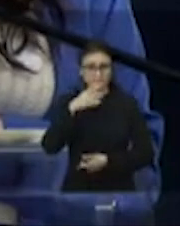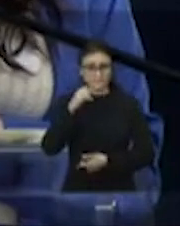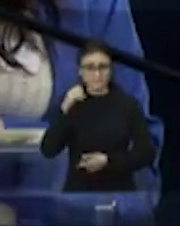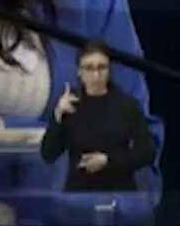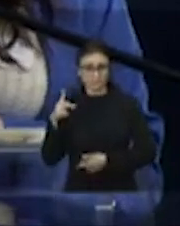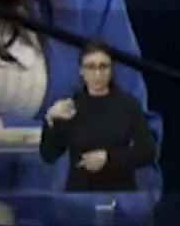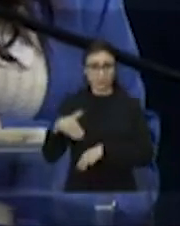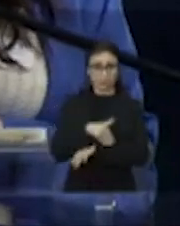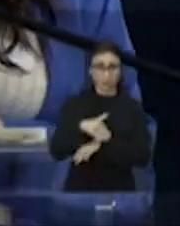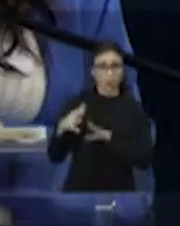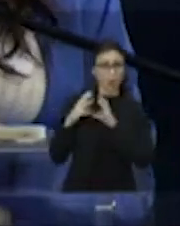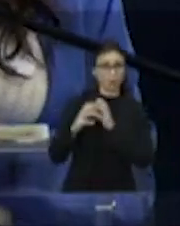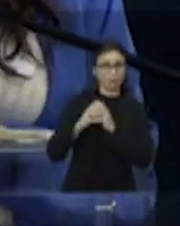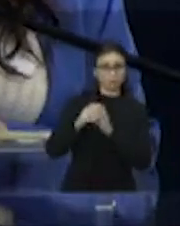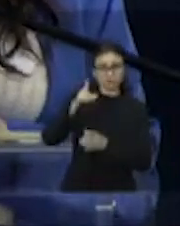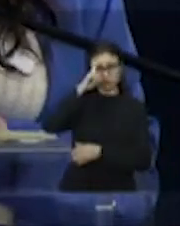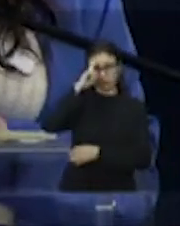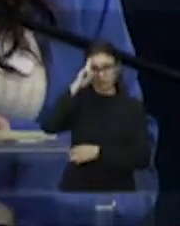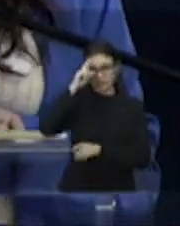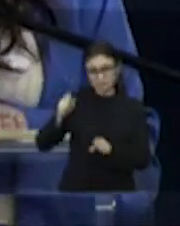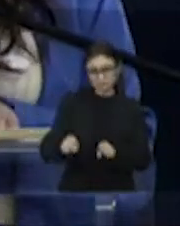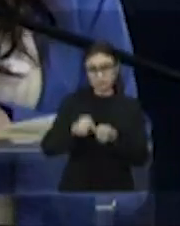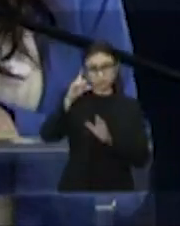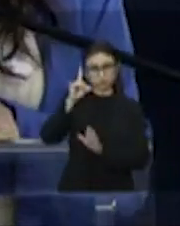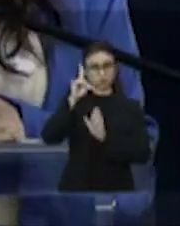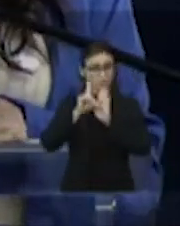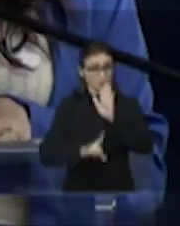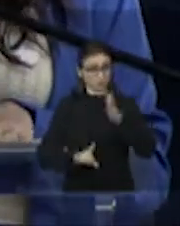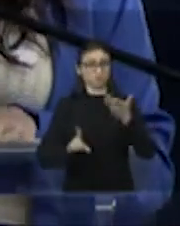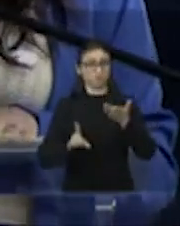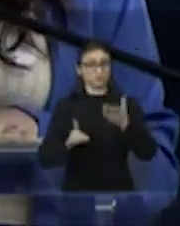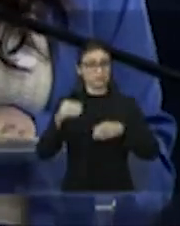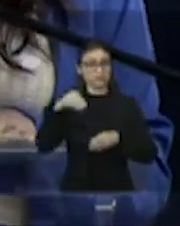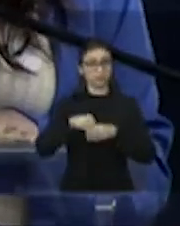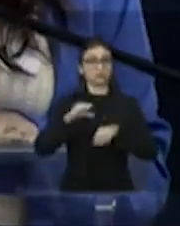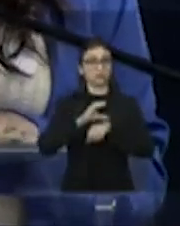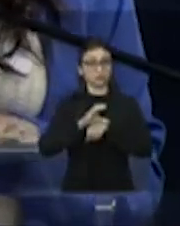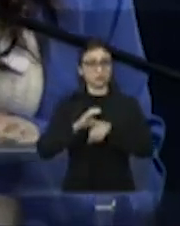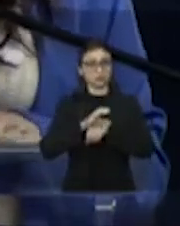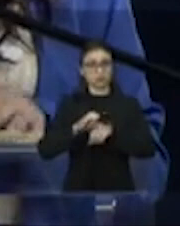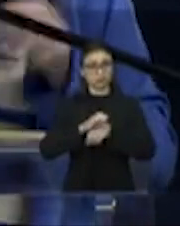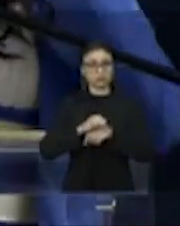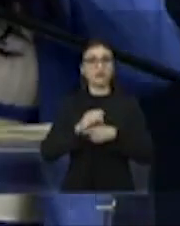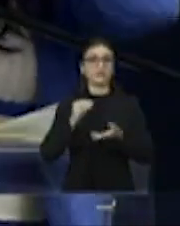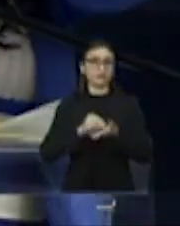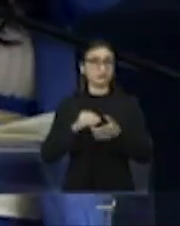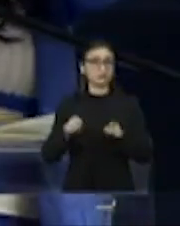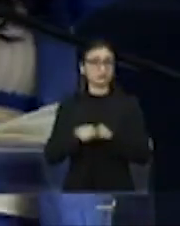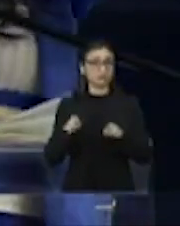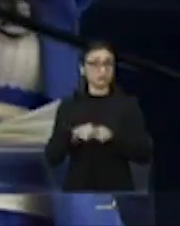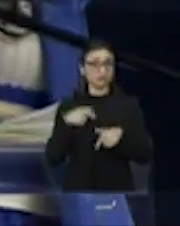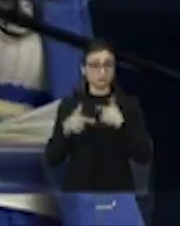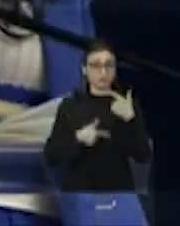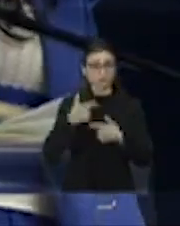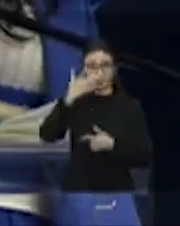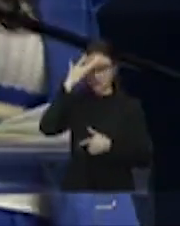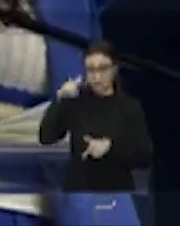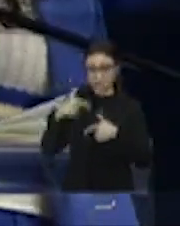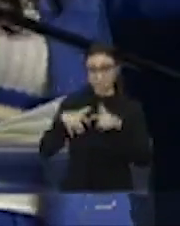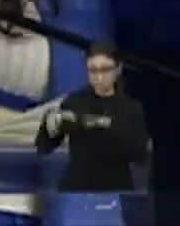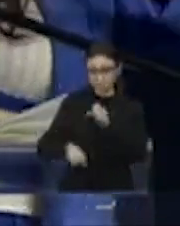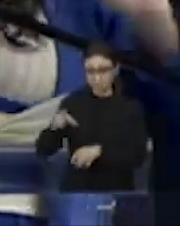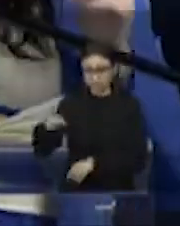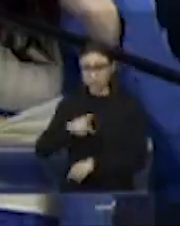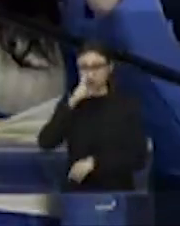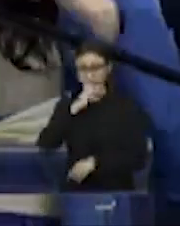convive diariamente com violações de direitos constitucionais, inclusive à sua propriedade e ao trabalho, no caso de catadores de recicláveis que